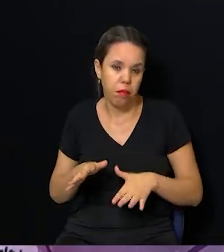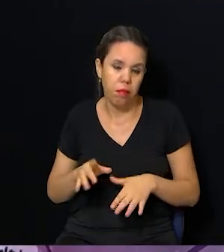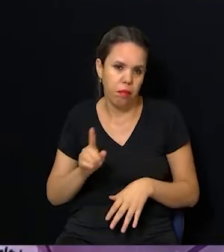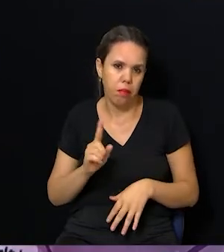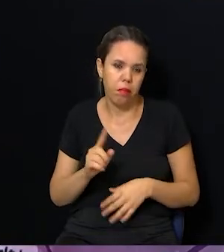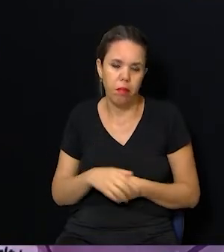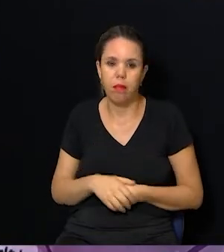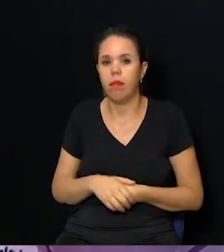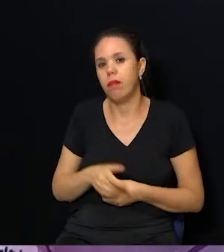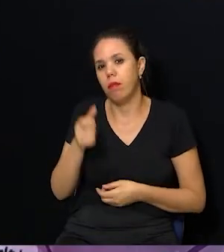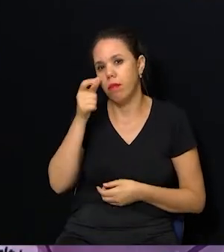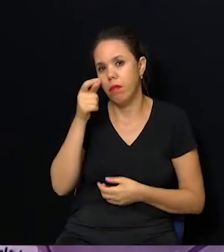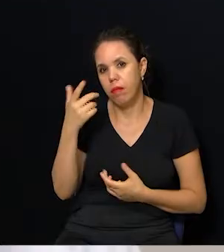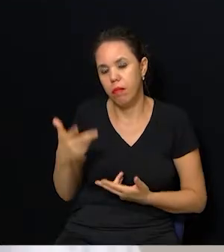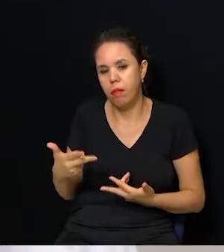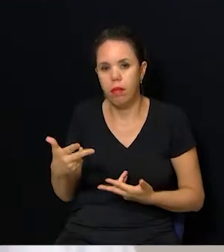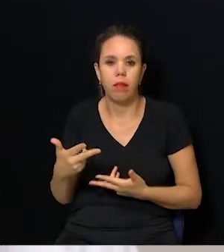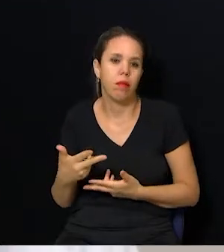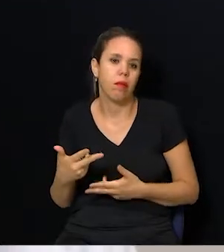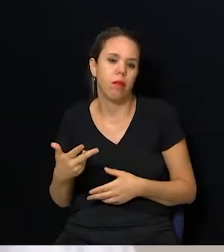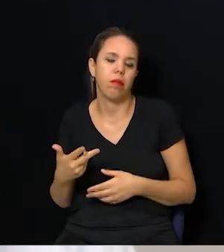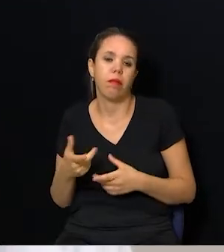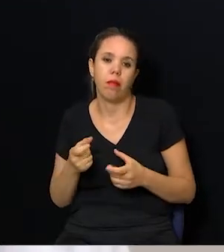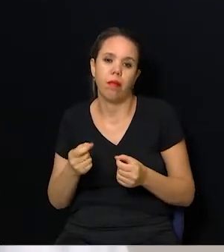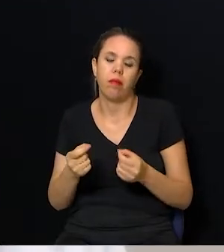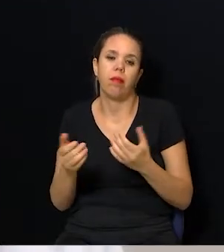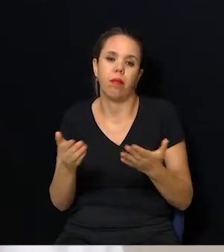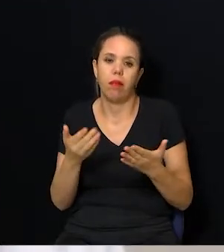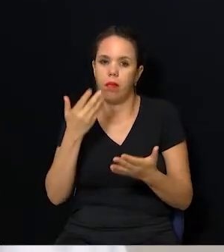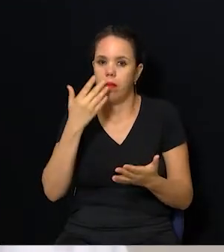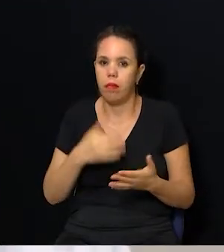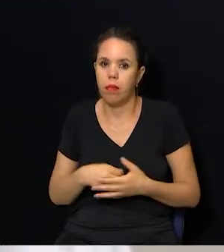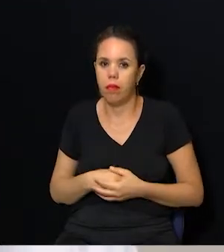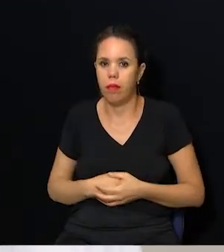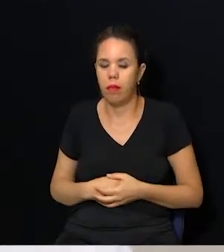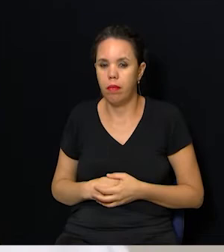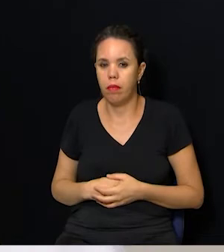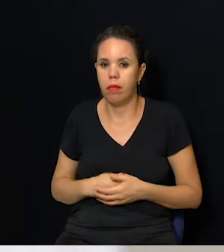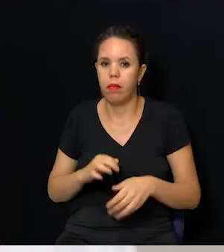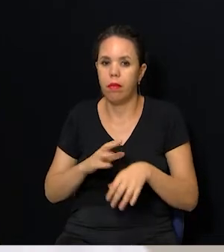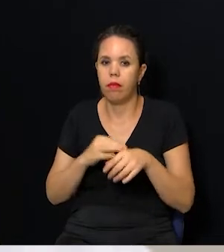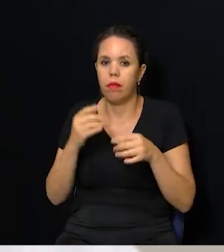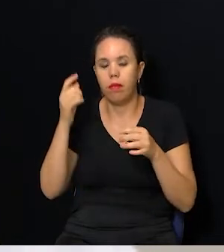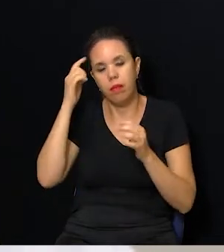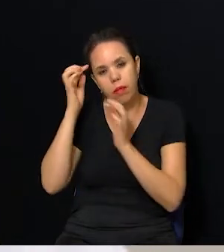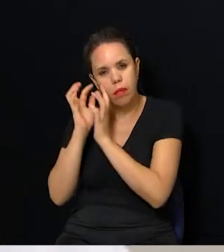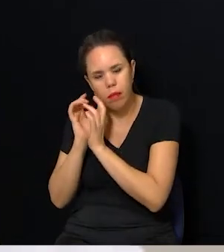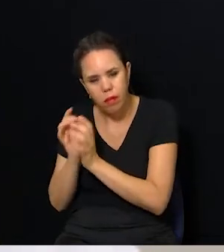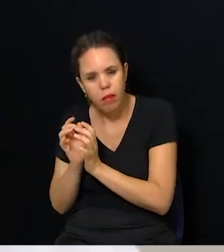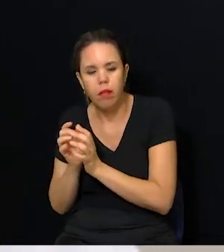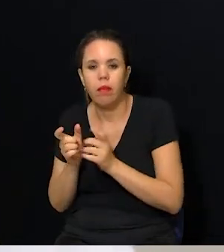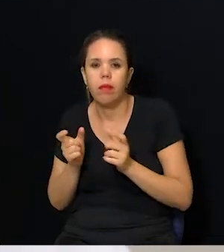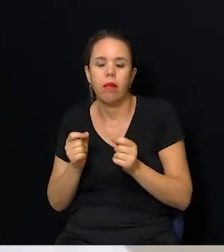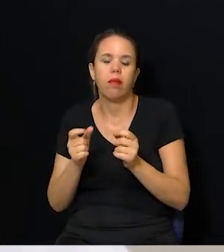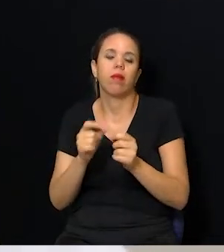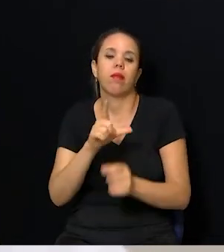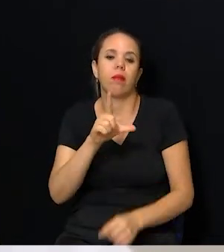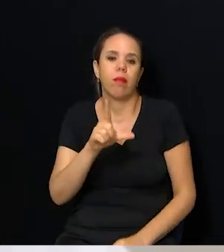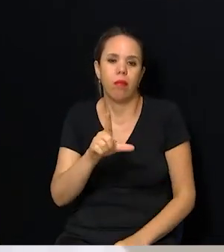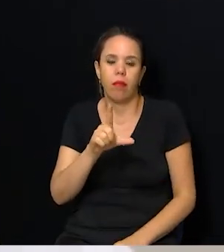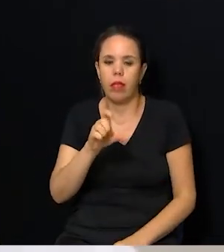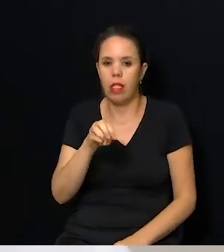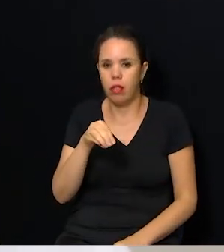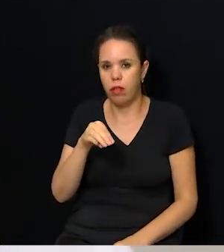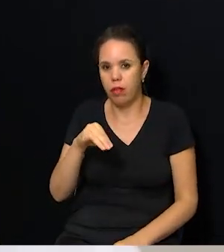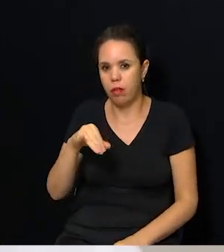Relativamente não. Se você olhar para outros tipos de tumores da própria infância, tumores cerebrais, as leucemias, que